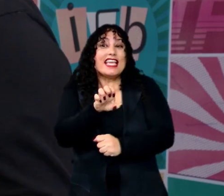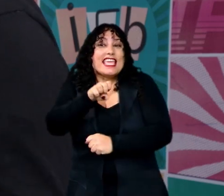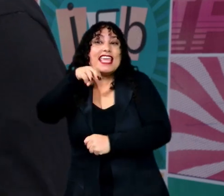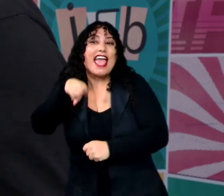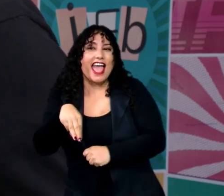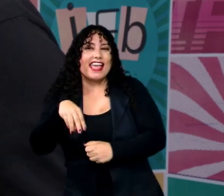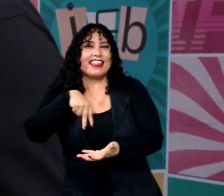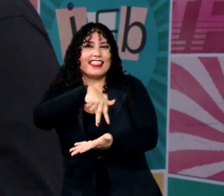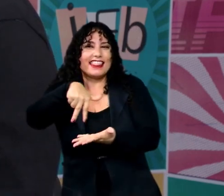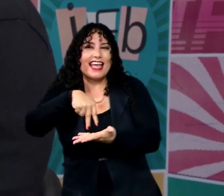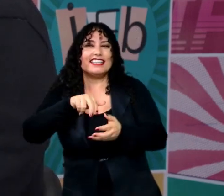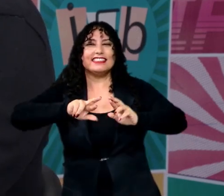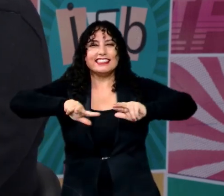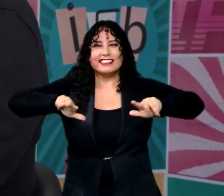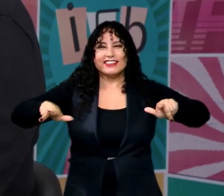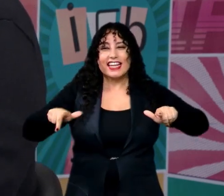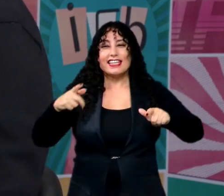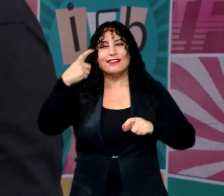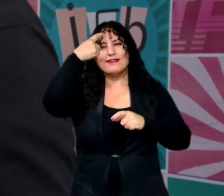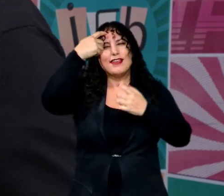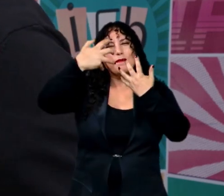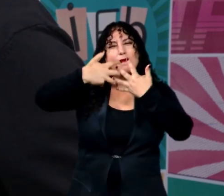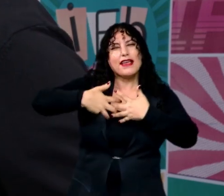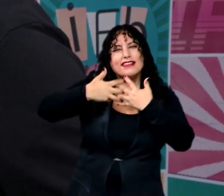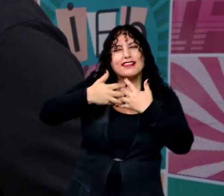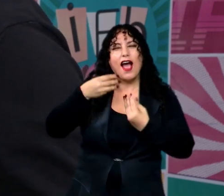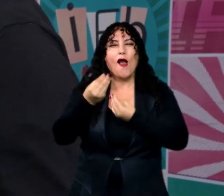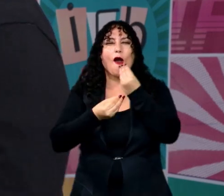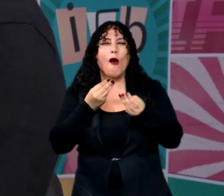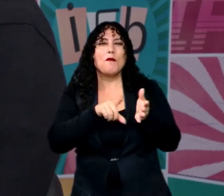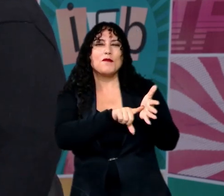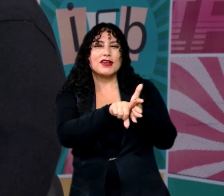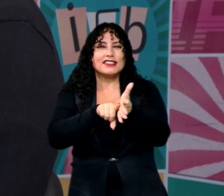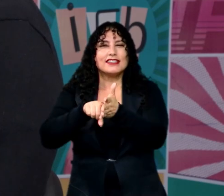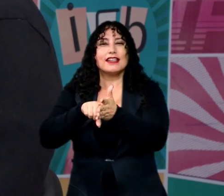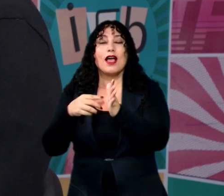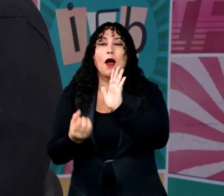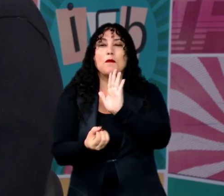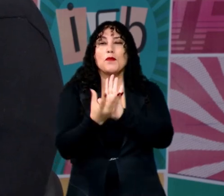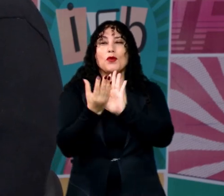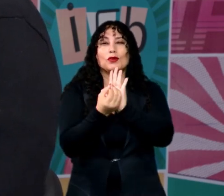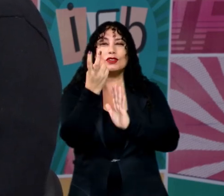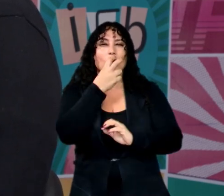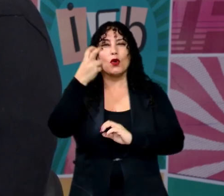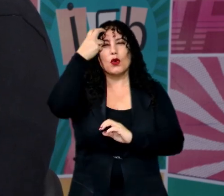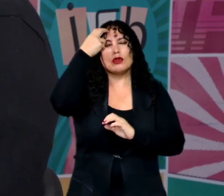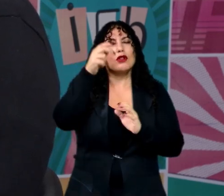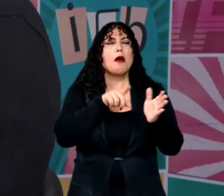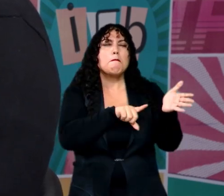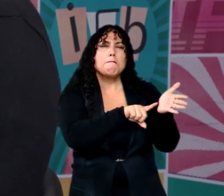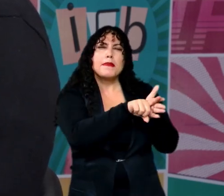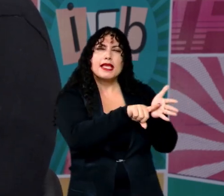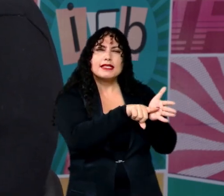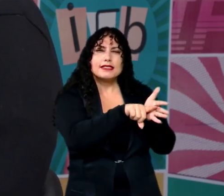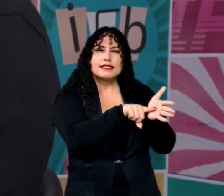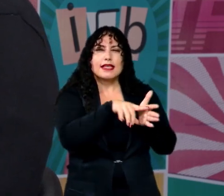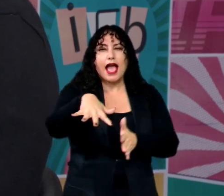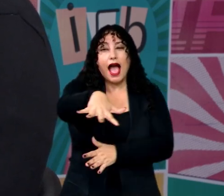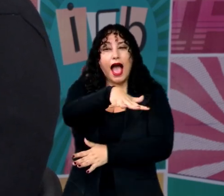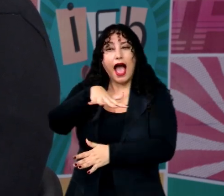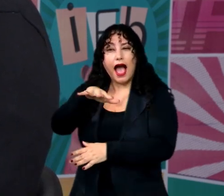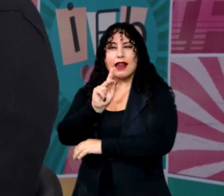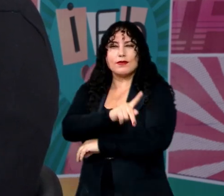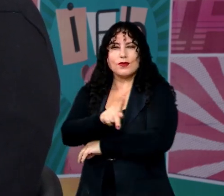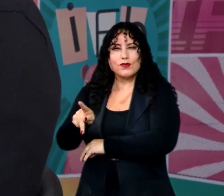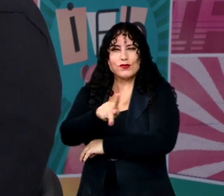são modos diferentes de pensar como é que se faz essa pesquisa também. Então, produção cultural, pesquisa, área